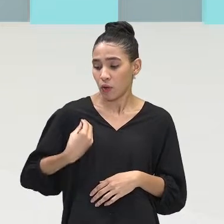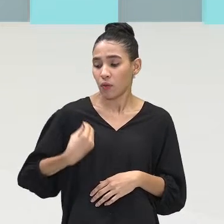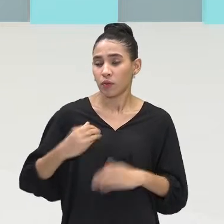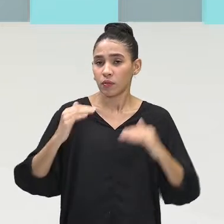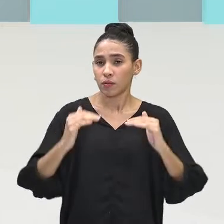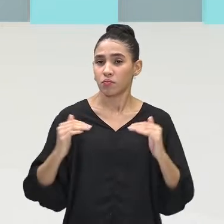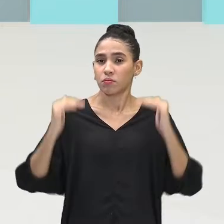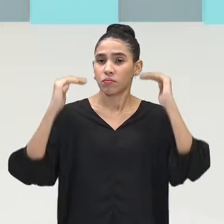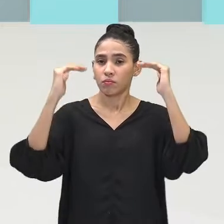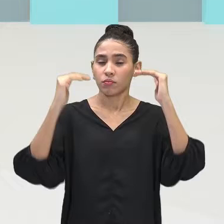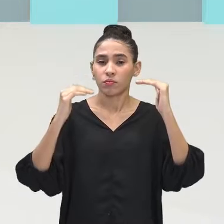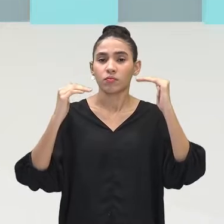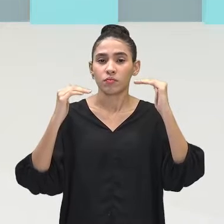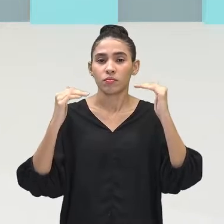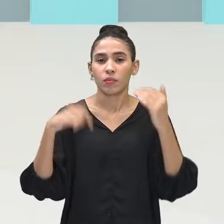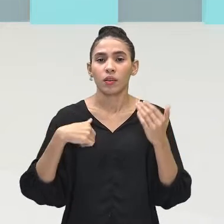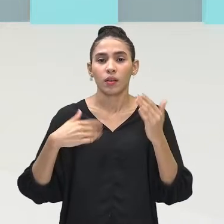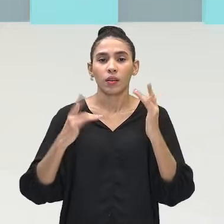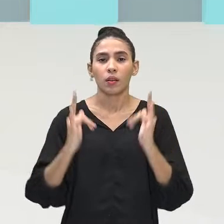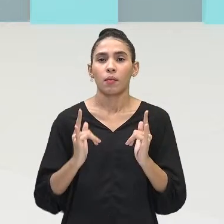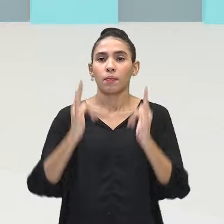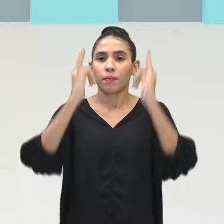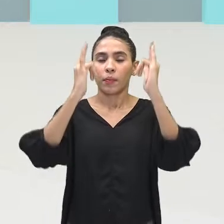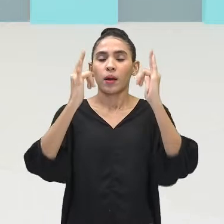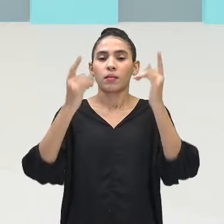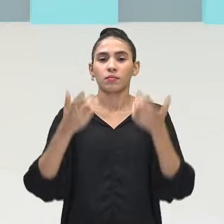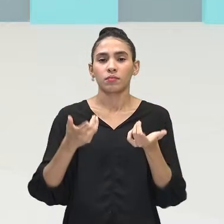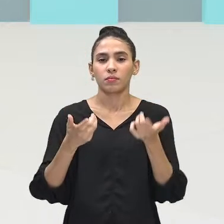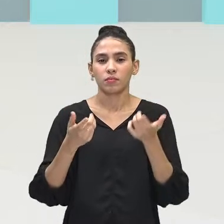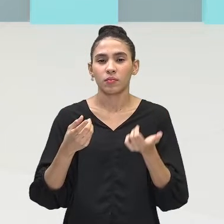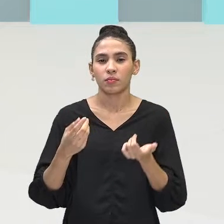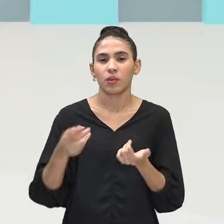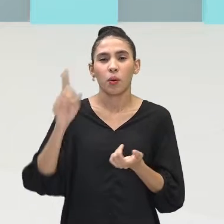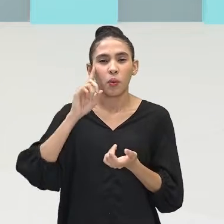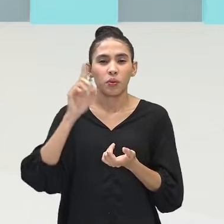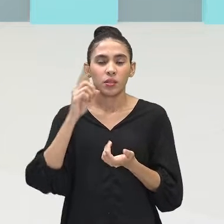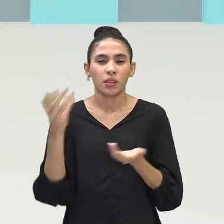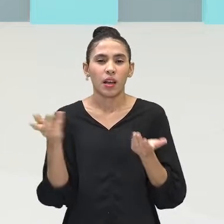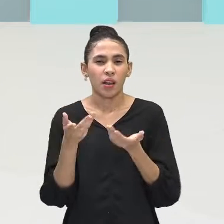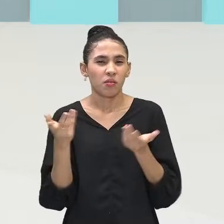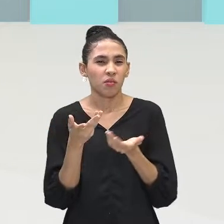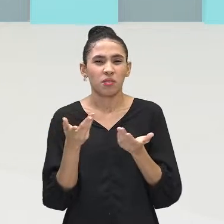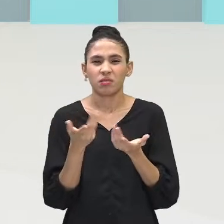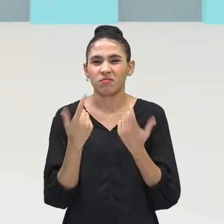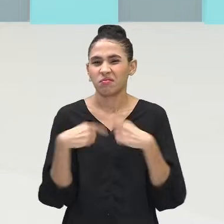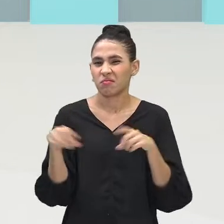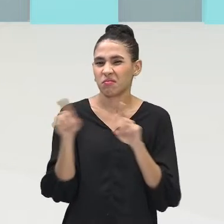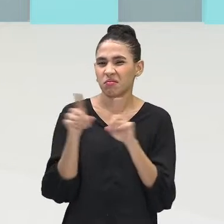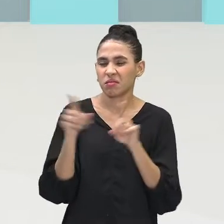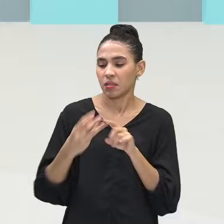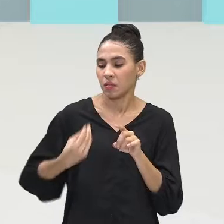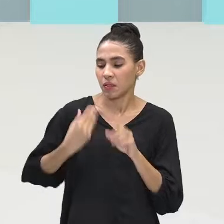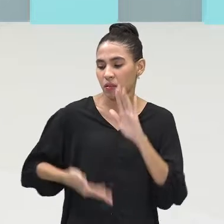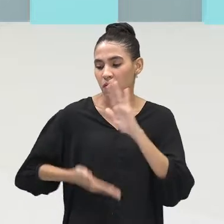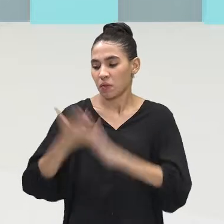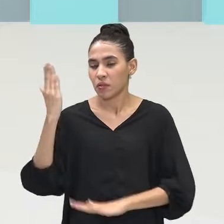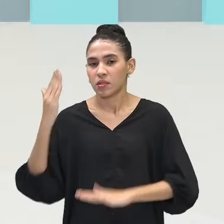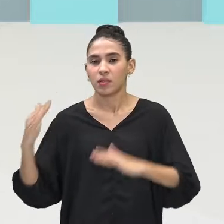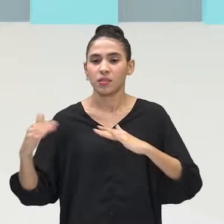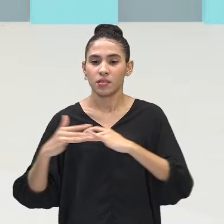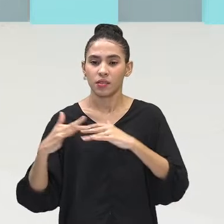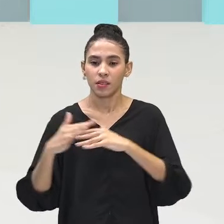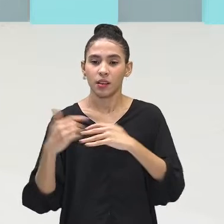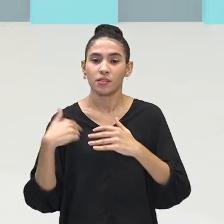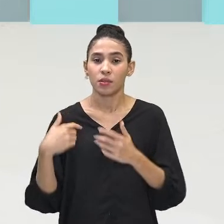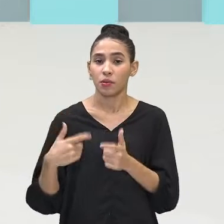fico na nobreza, ali no palácio, eu tenho aquela rotina. A partir de agora eu não quero mais essa vida, eu vou fugir da cidade, eu vou